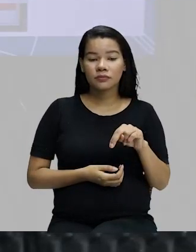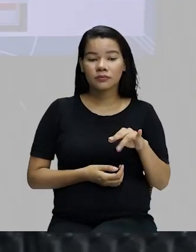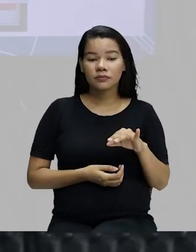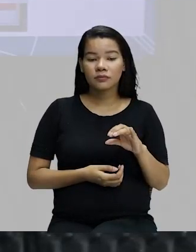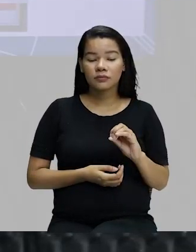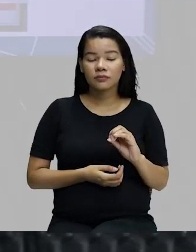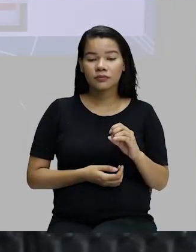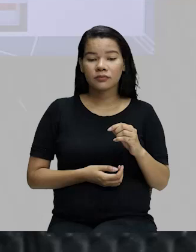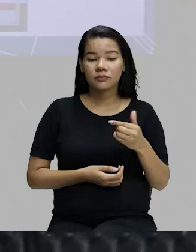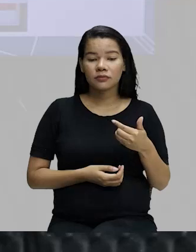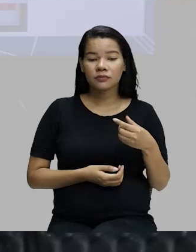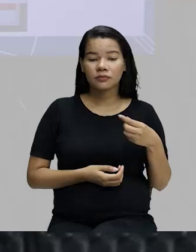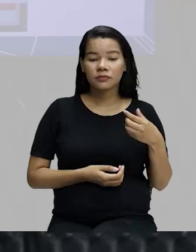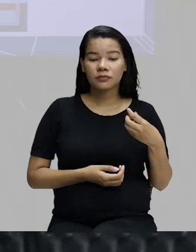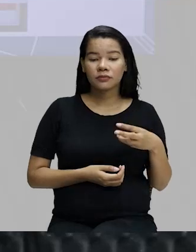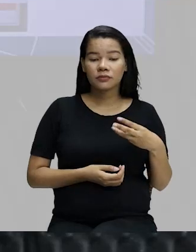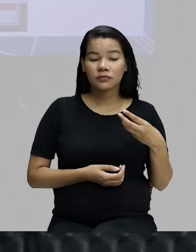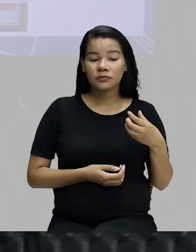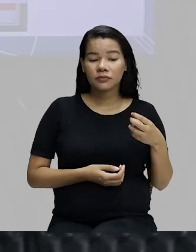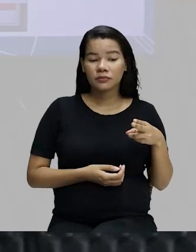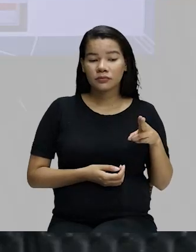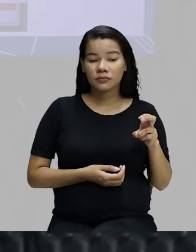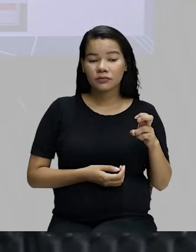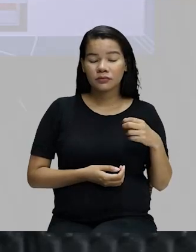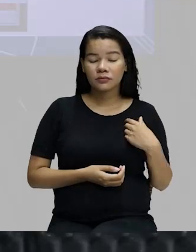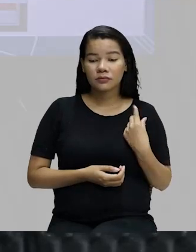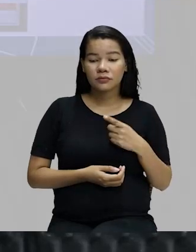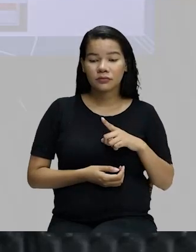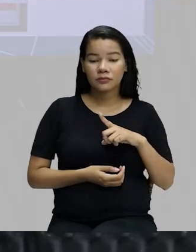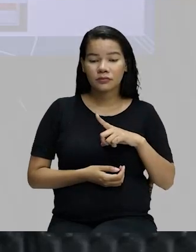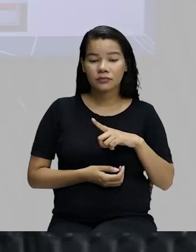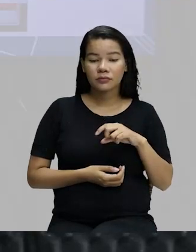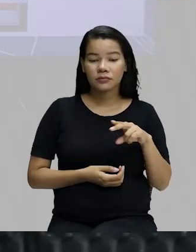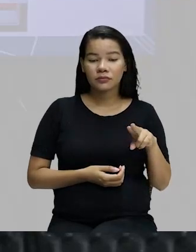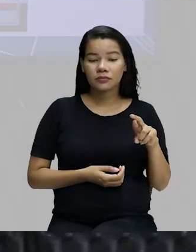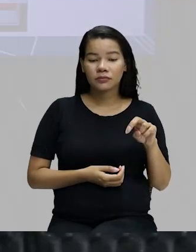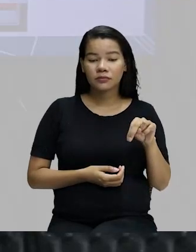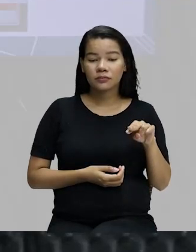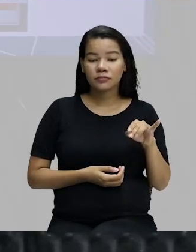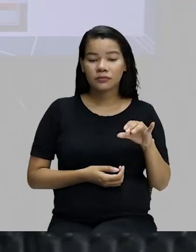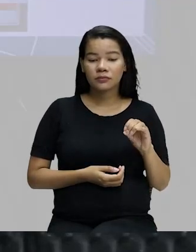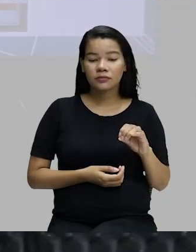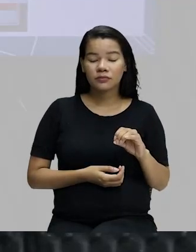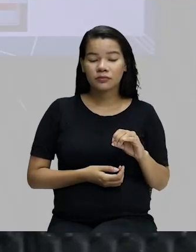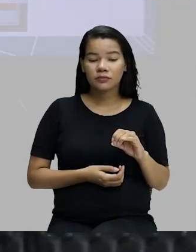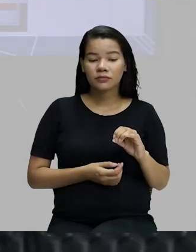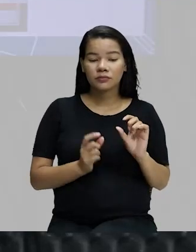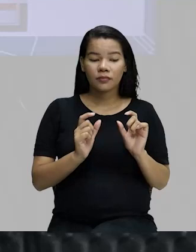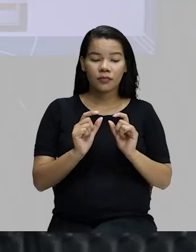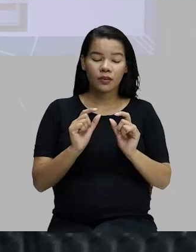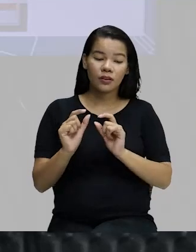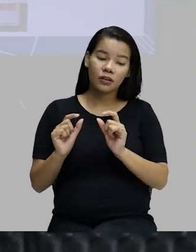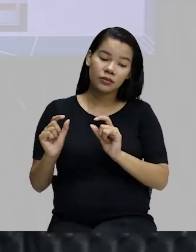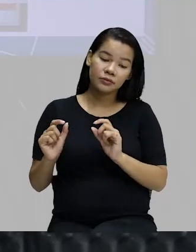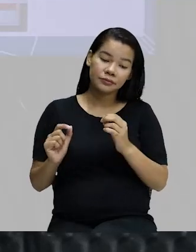235, certo? Então, nós vamos ter esse urânio na forma de pastilhas ou varetas,